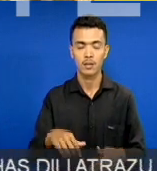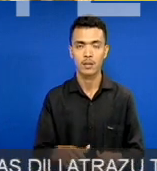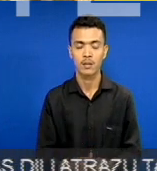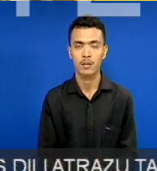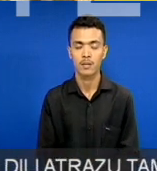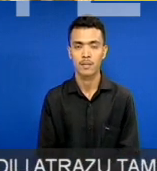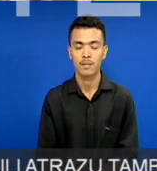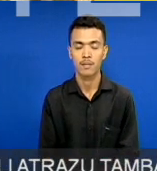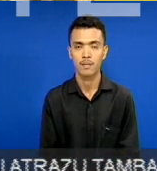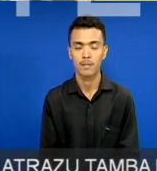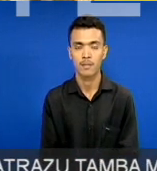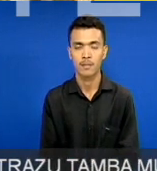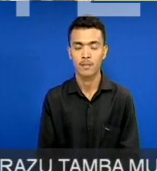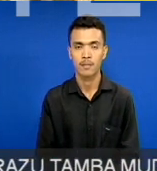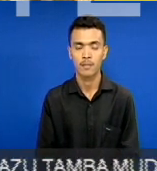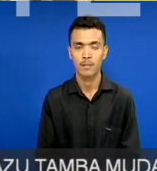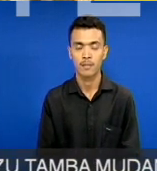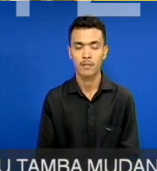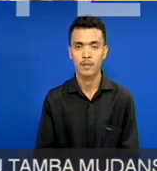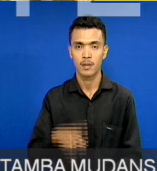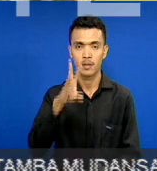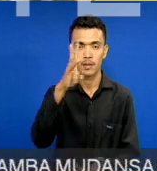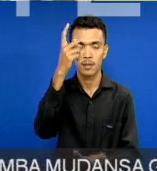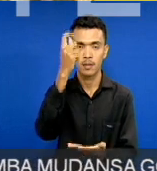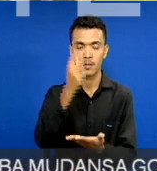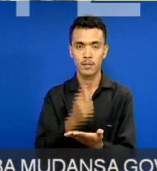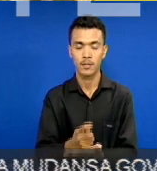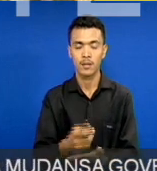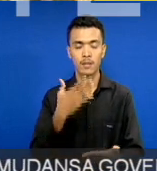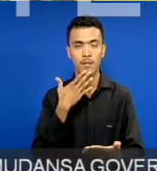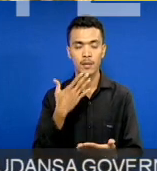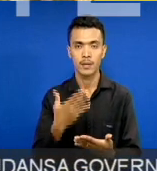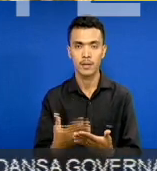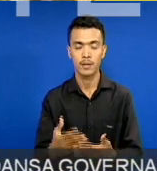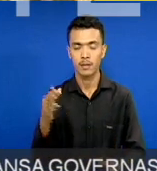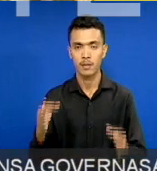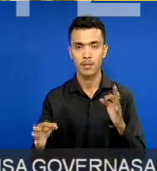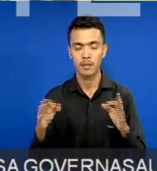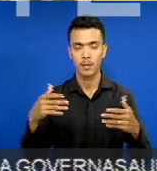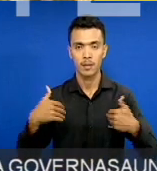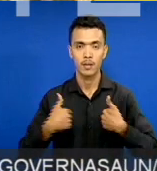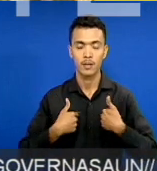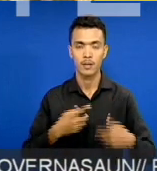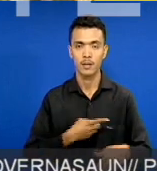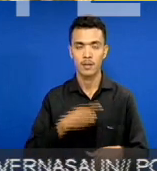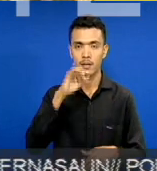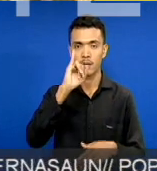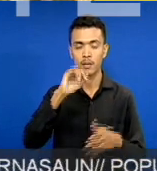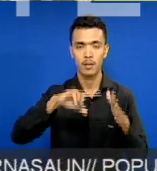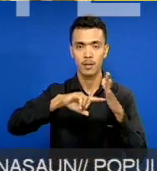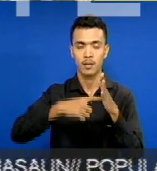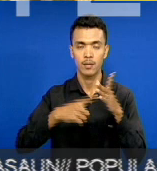ma ita atualiza terra nian, 6 mil italiona, ilau dia. Nunemos agora redili, ia hau dia